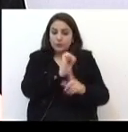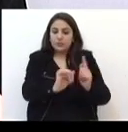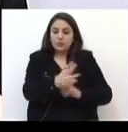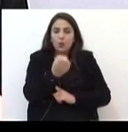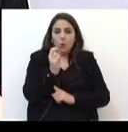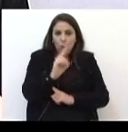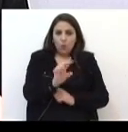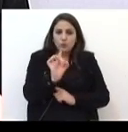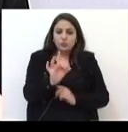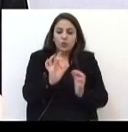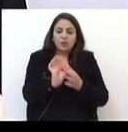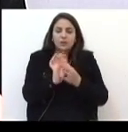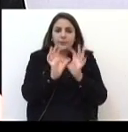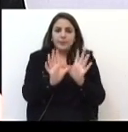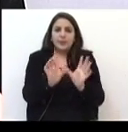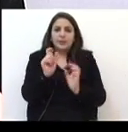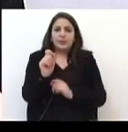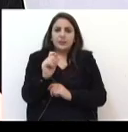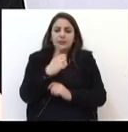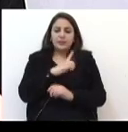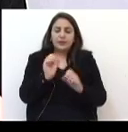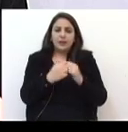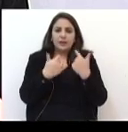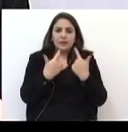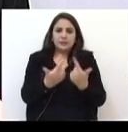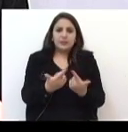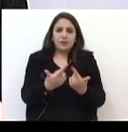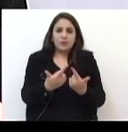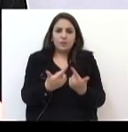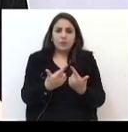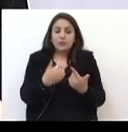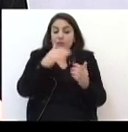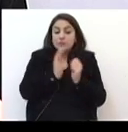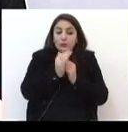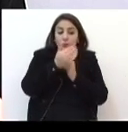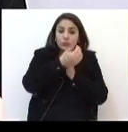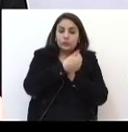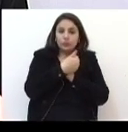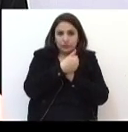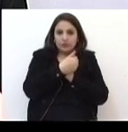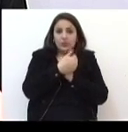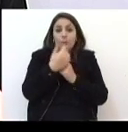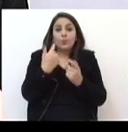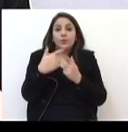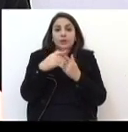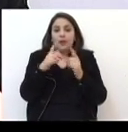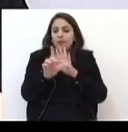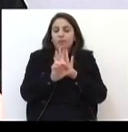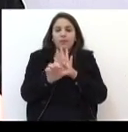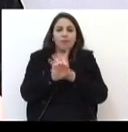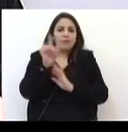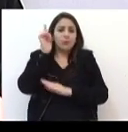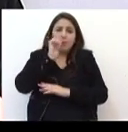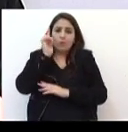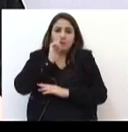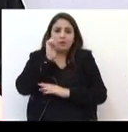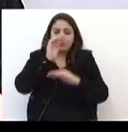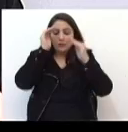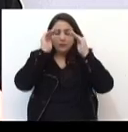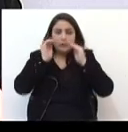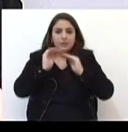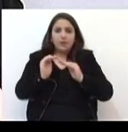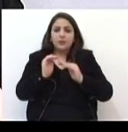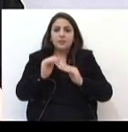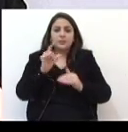vai permitir que haja ações de forma clandestina e que aí a lei não é cumprida